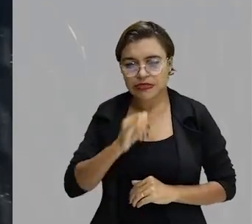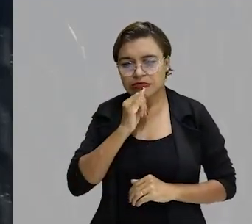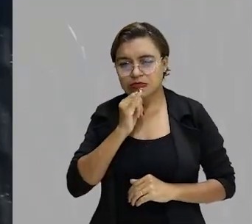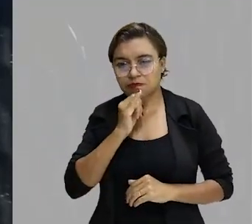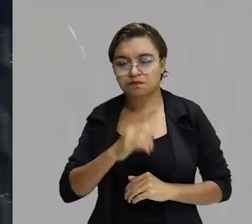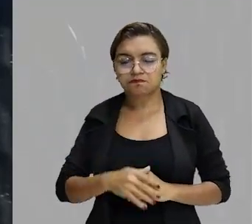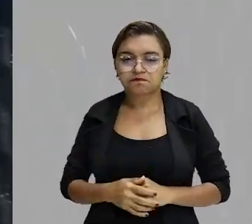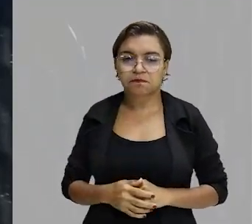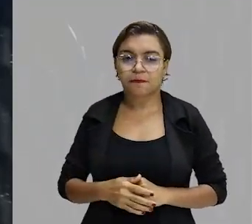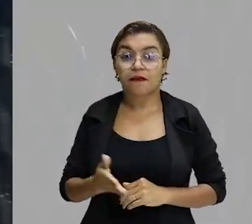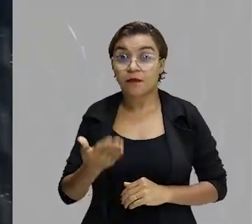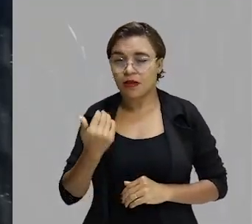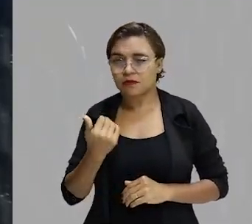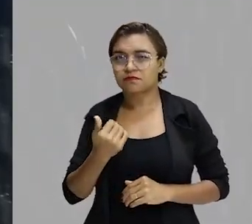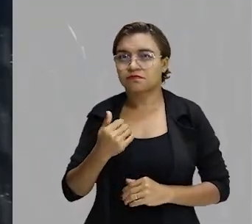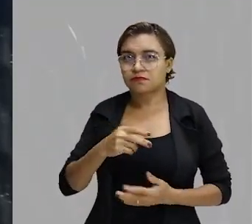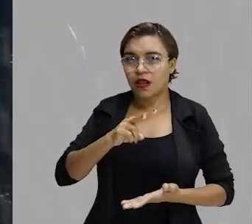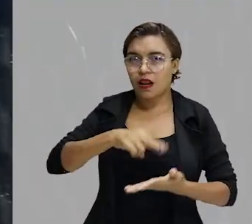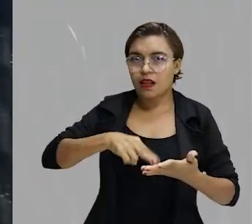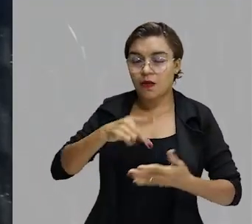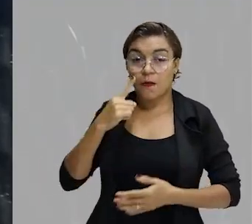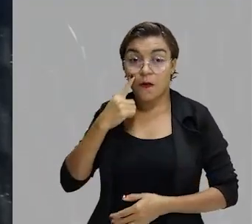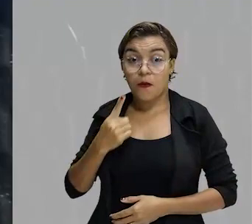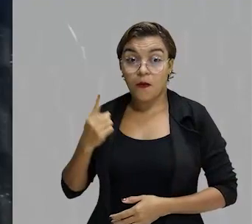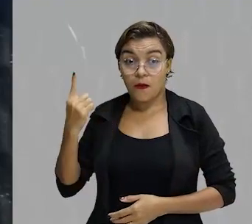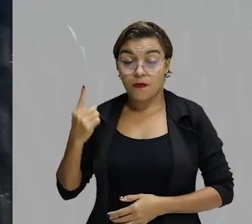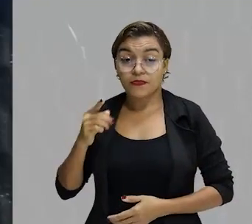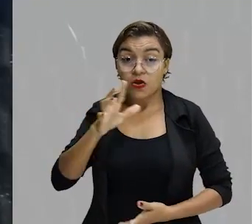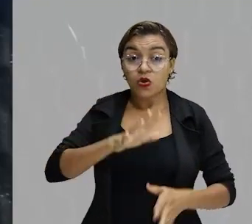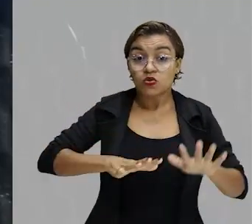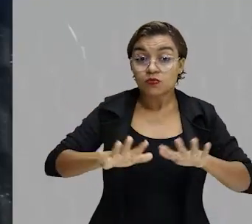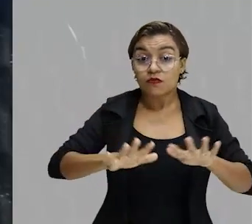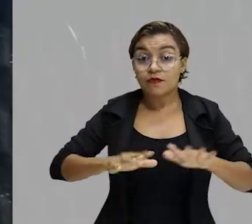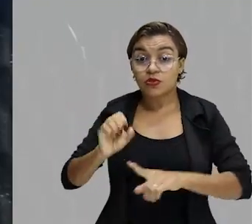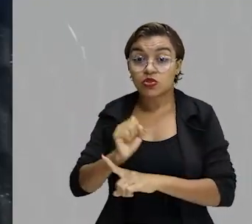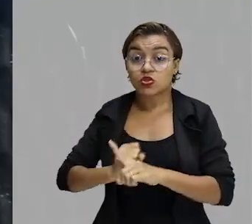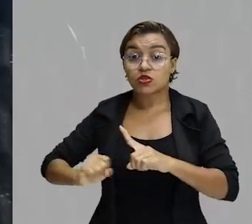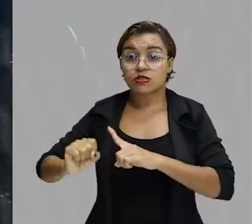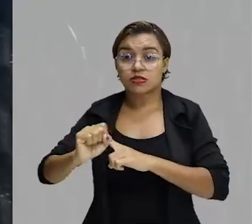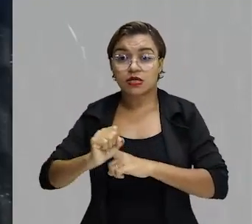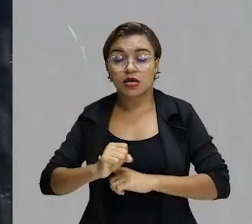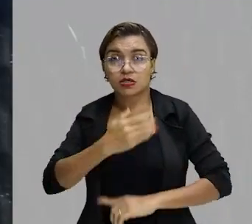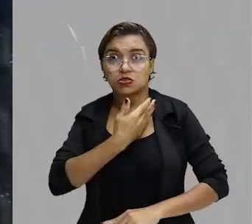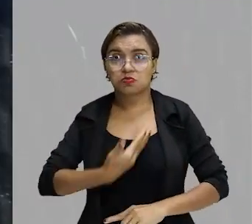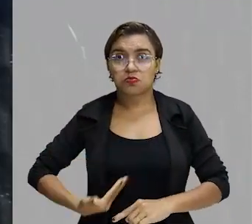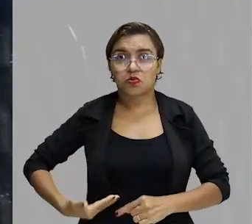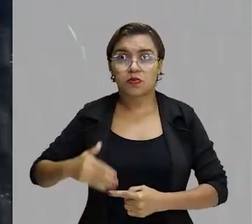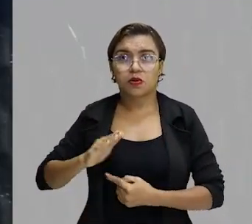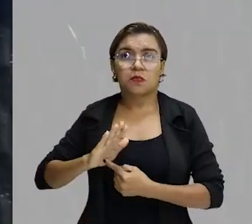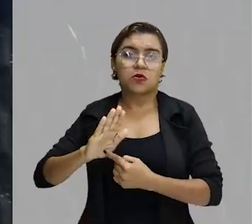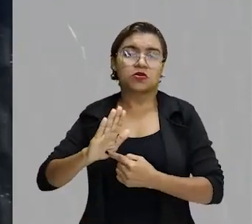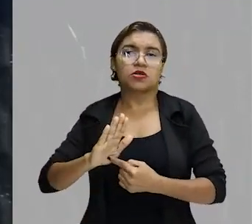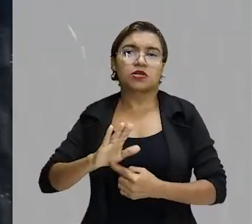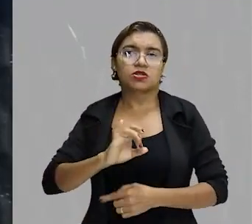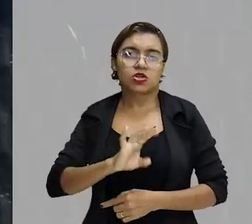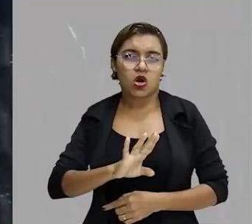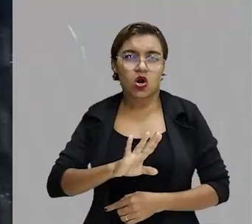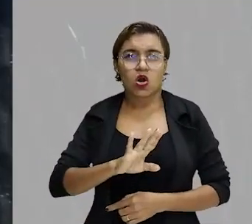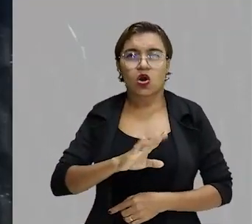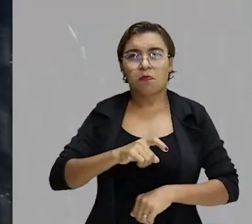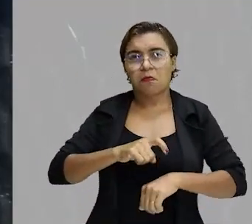comigo. Os movimentos sociais não se limitam a manifestações públicas esporádicas. Esporádica é aquilo que acontece de vez em